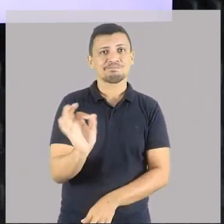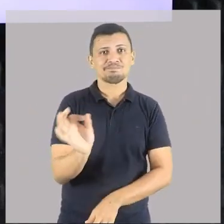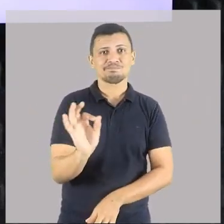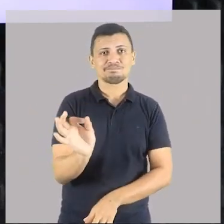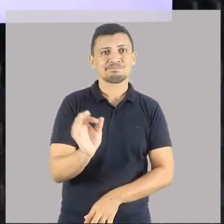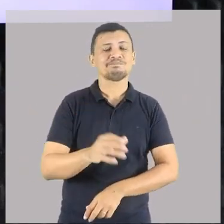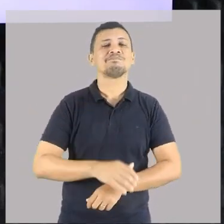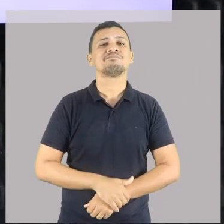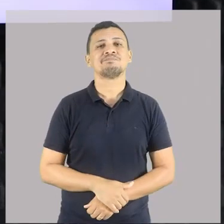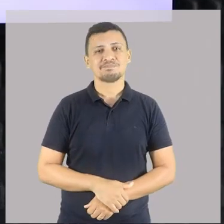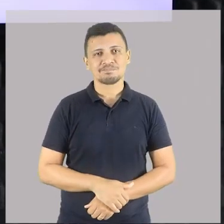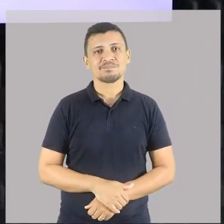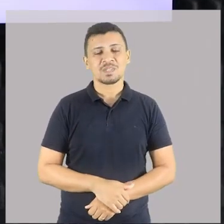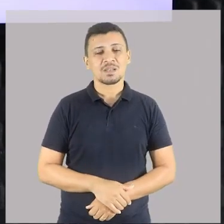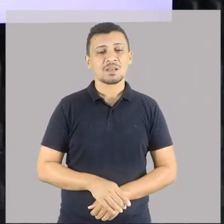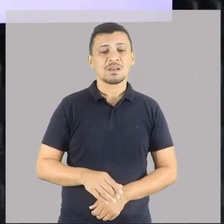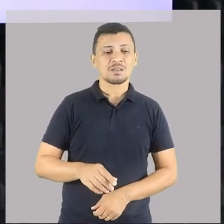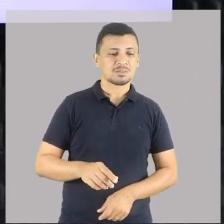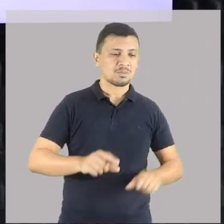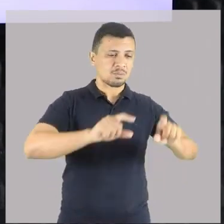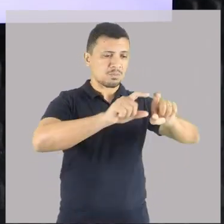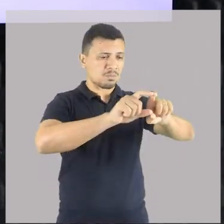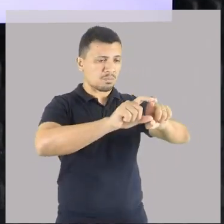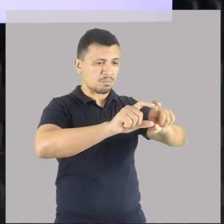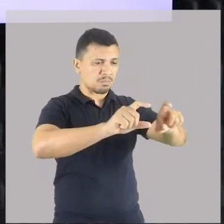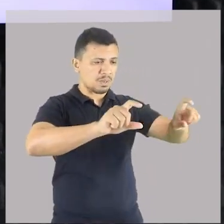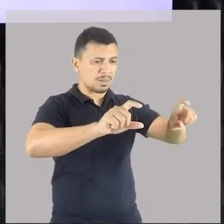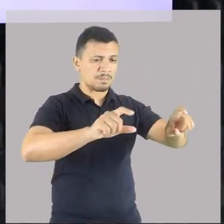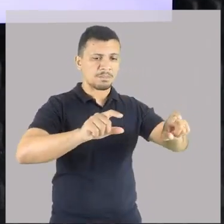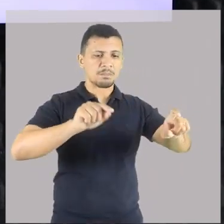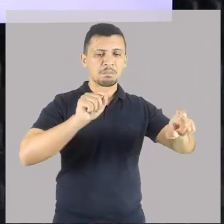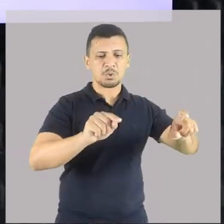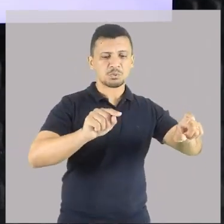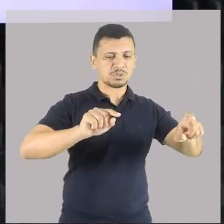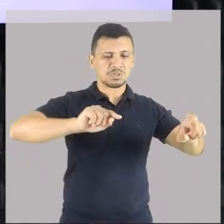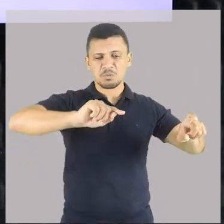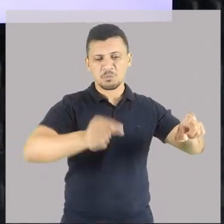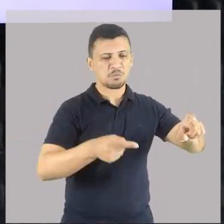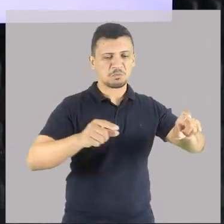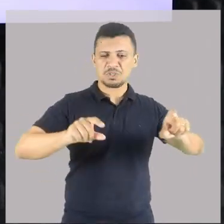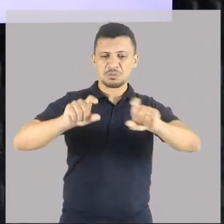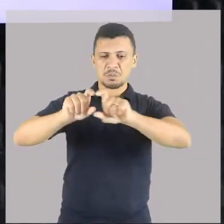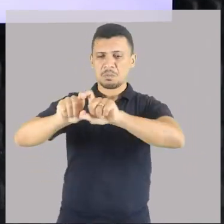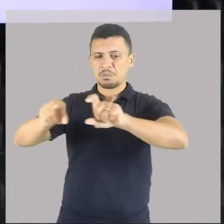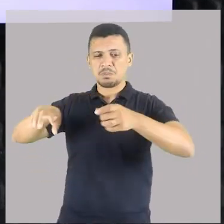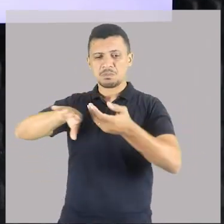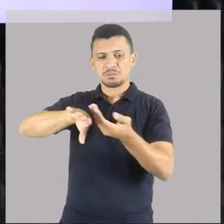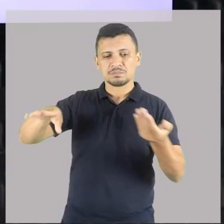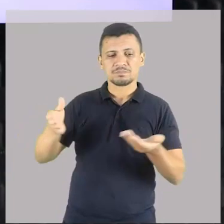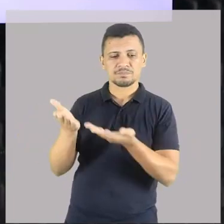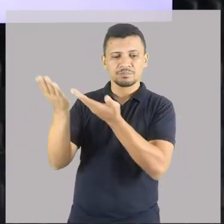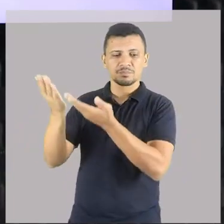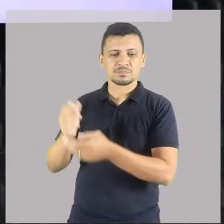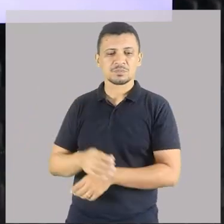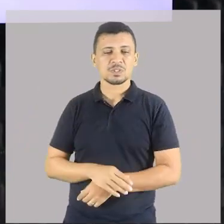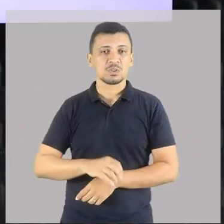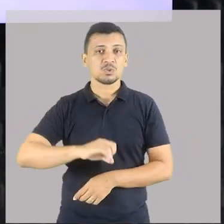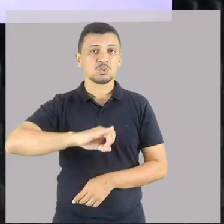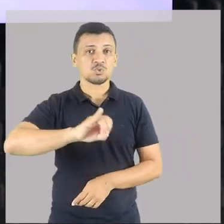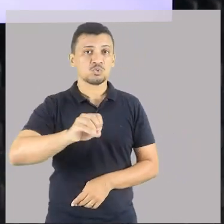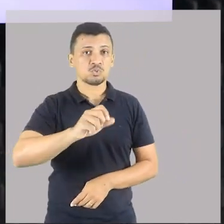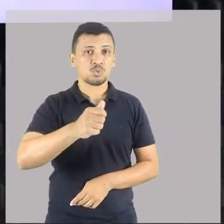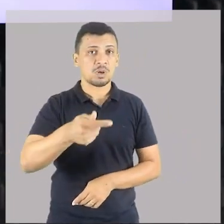da conjunção. Você separa uma oração da outra só pela pontuação, certo? Olha o exemplo dado aqui. João